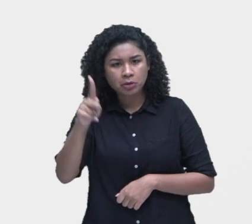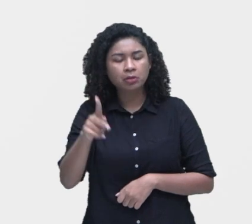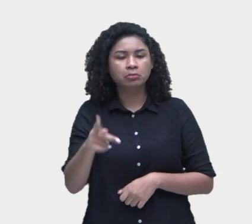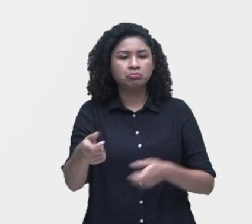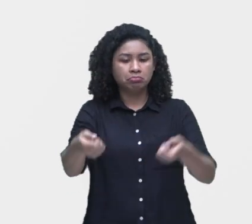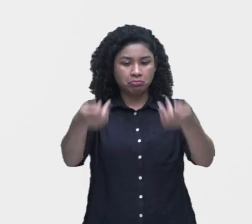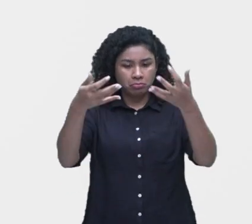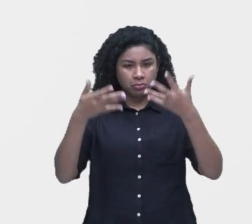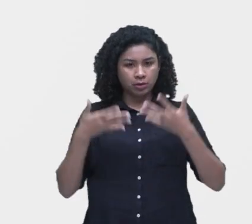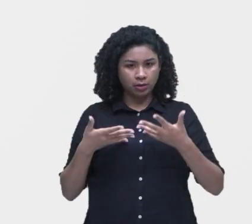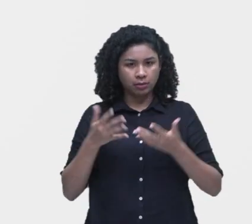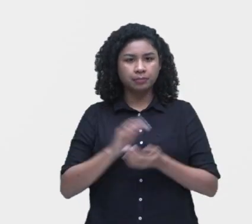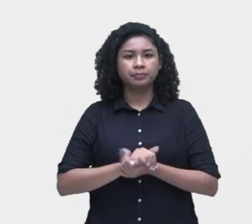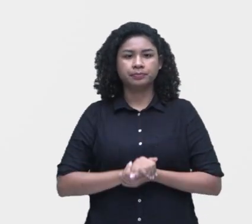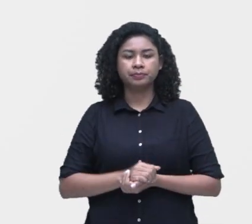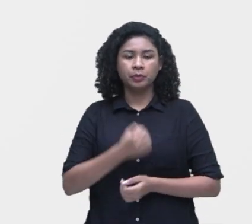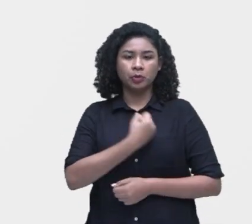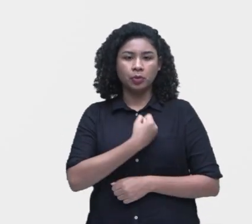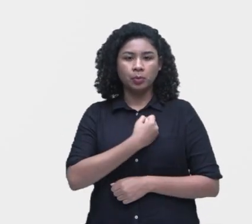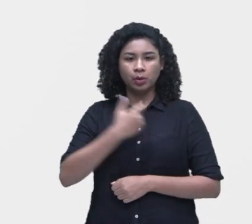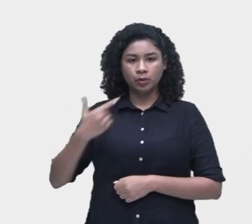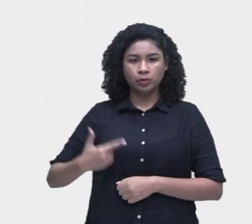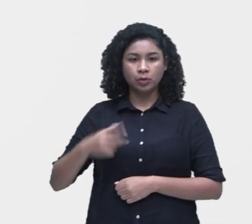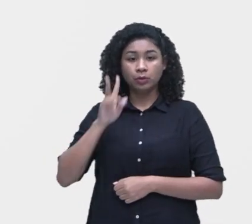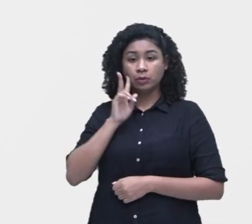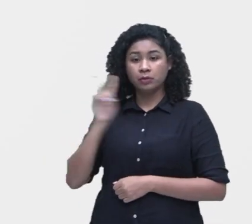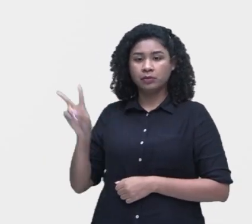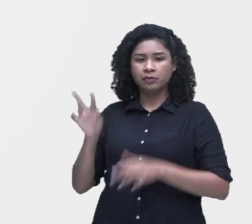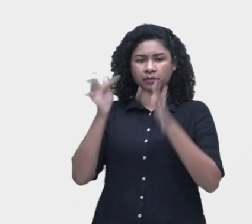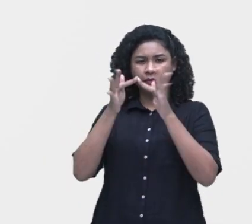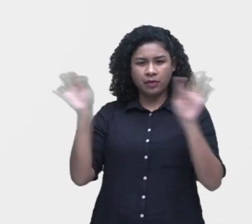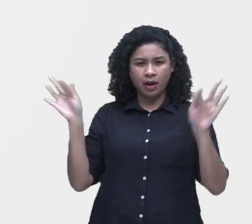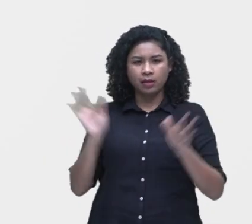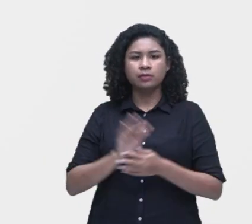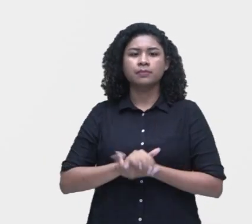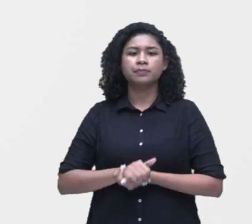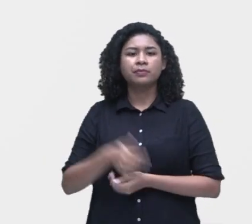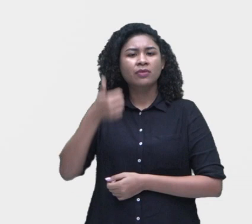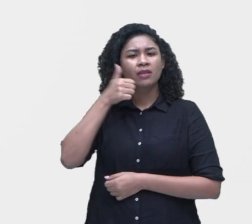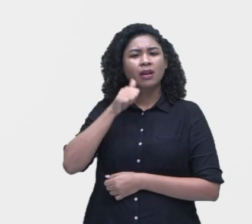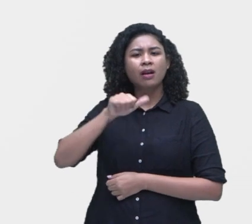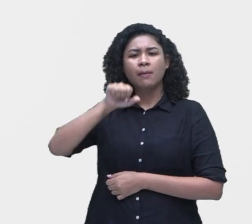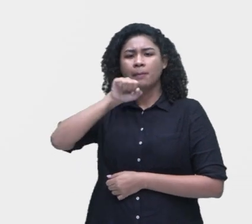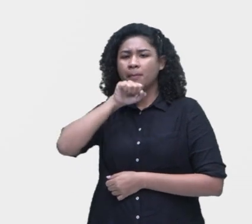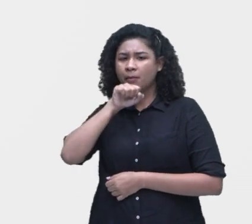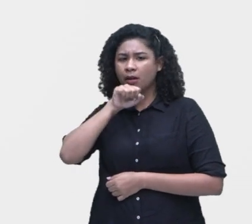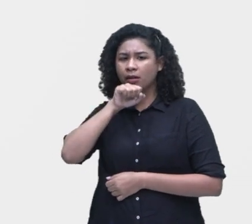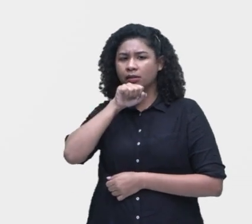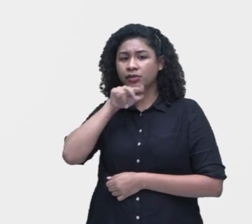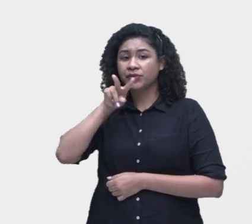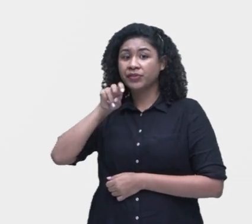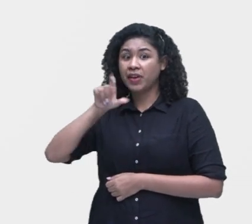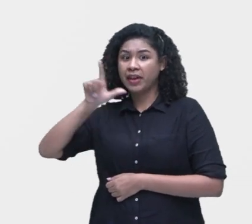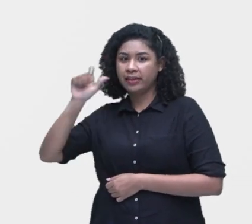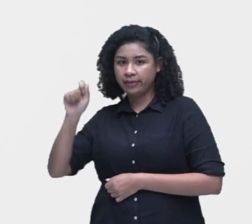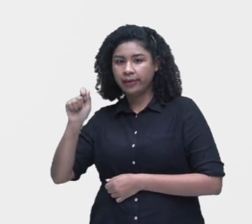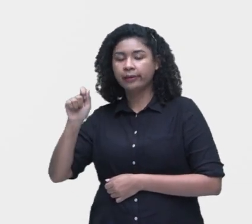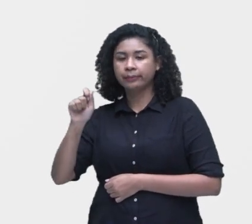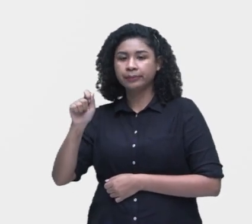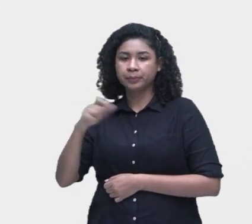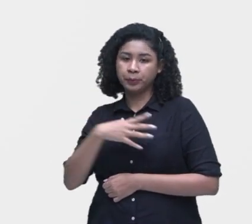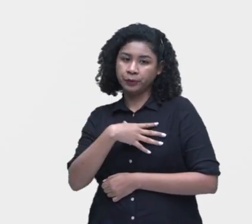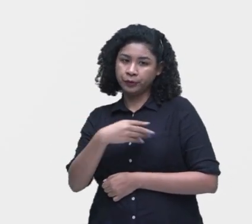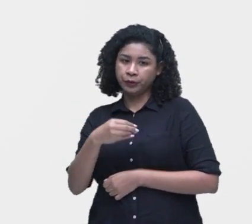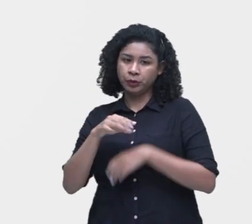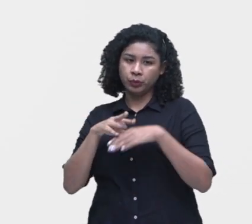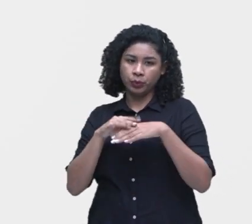2, observe as frases abaixo. A mãe vela pelo sono do filho doente. O barco à vela foi movido